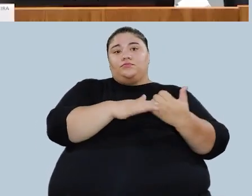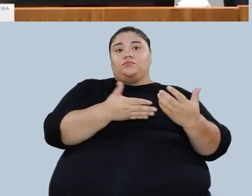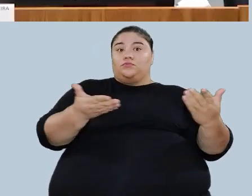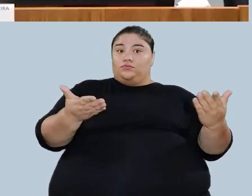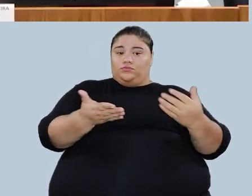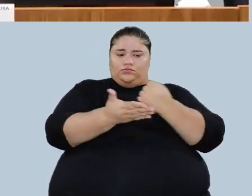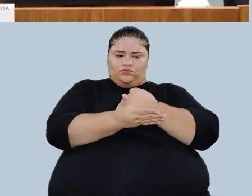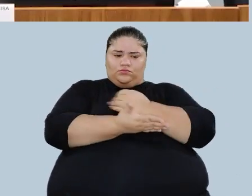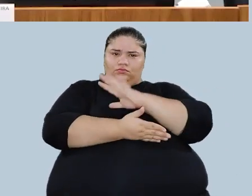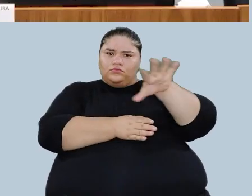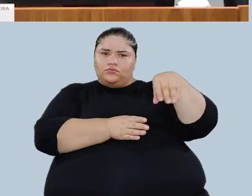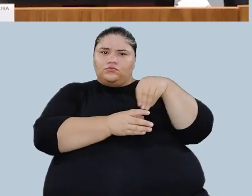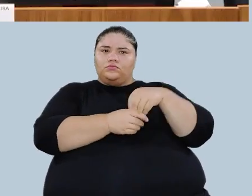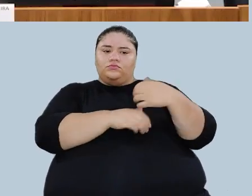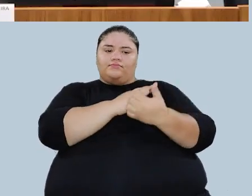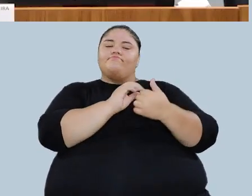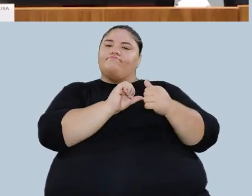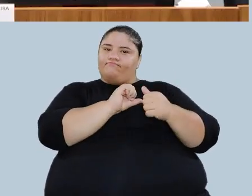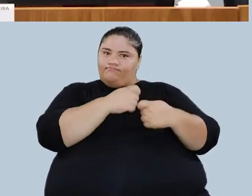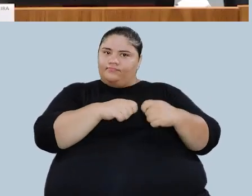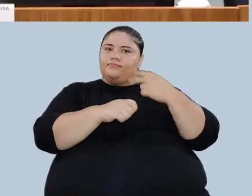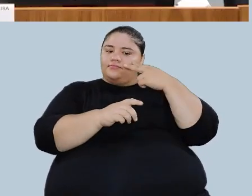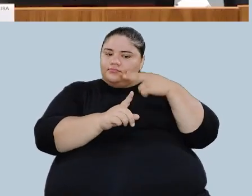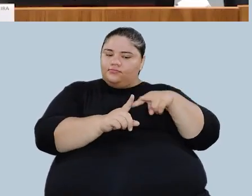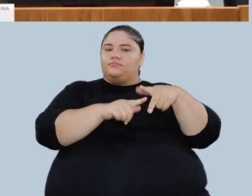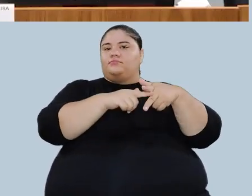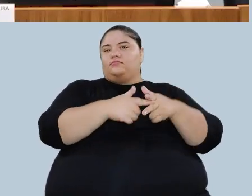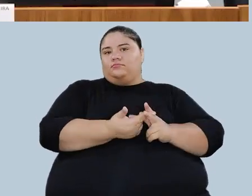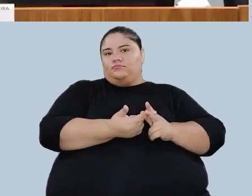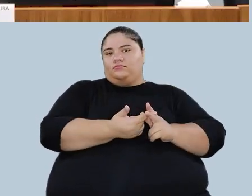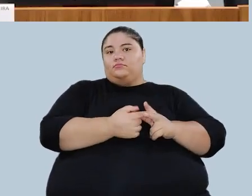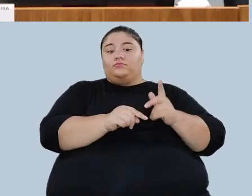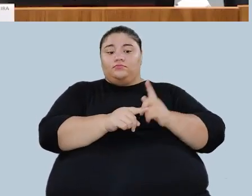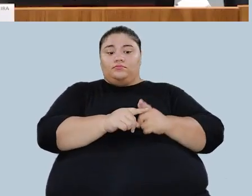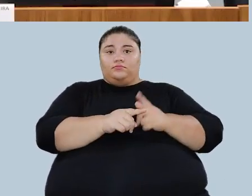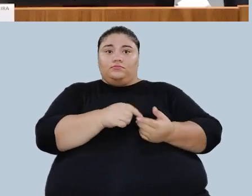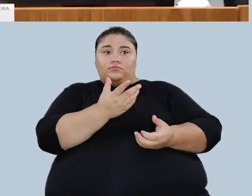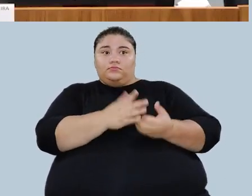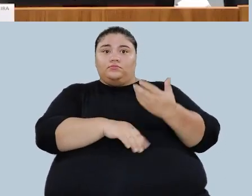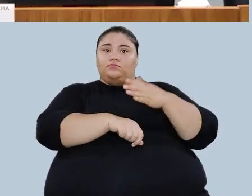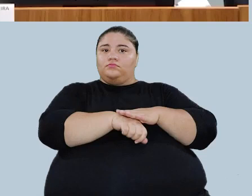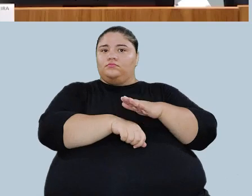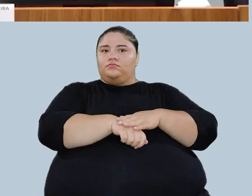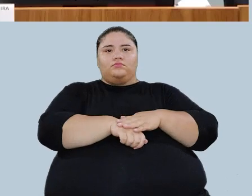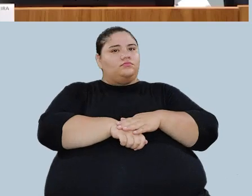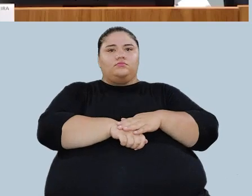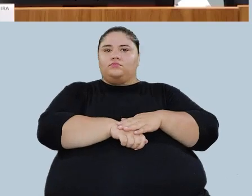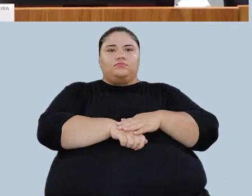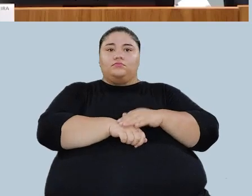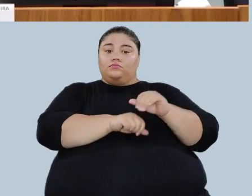têm que rever todos os seus contratos, porque a incidência não é mais na origem, não é mais no